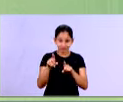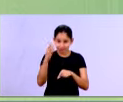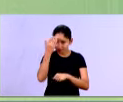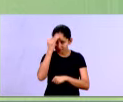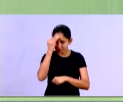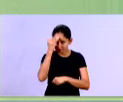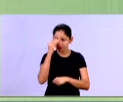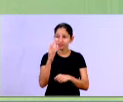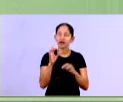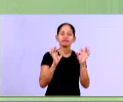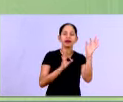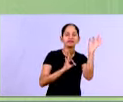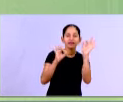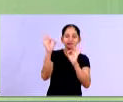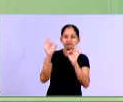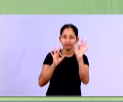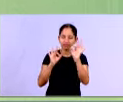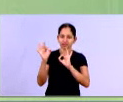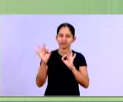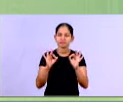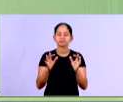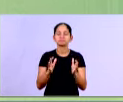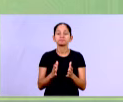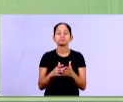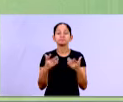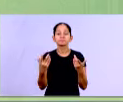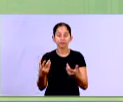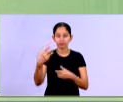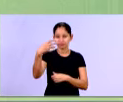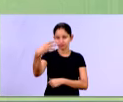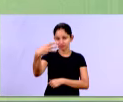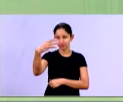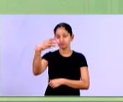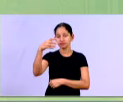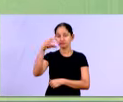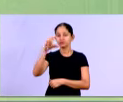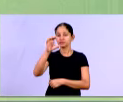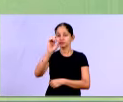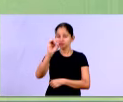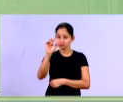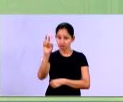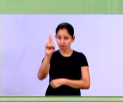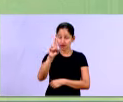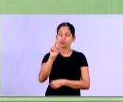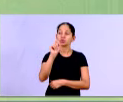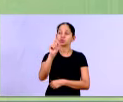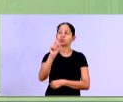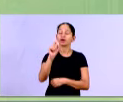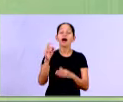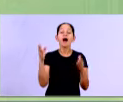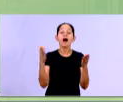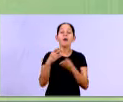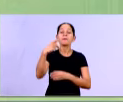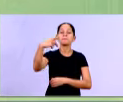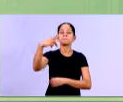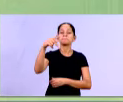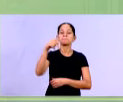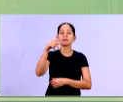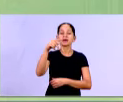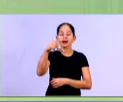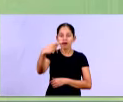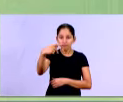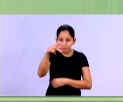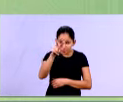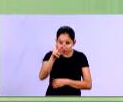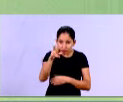para cá as informações, nós vamos ter os R$300 é o meu valor presente, ok?